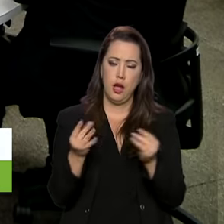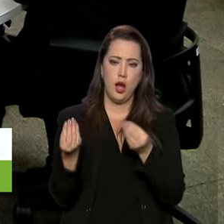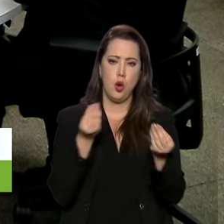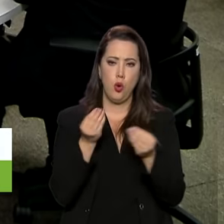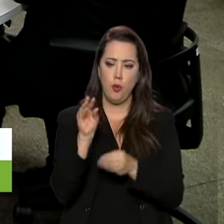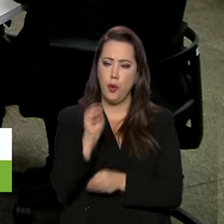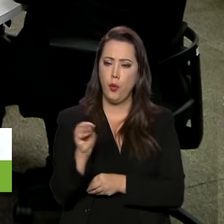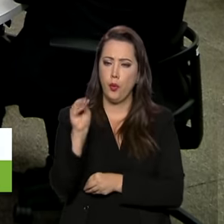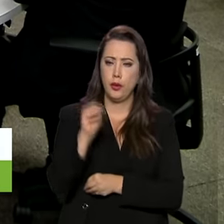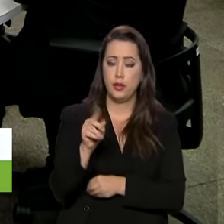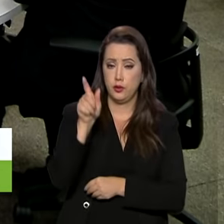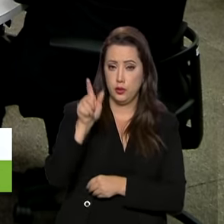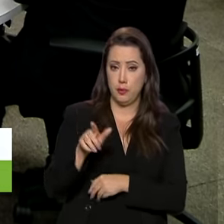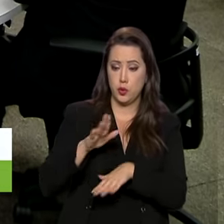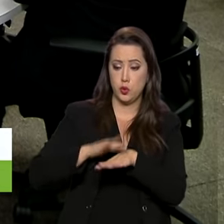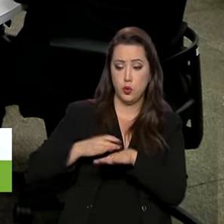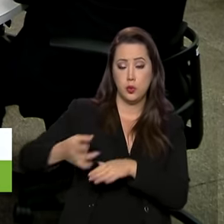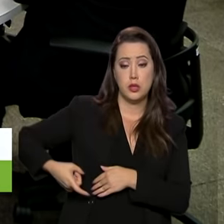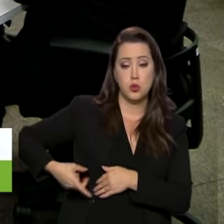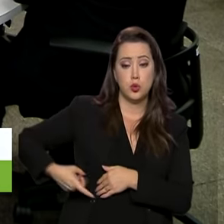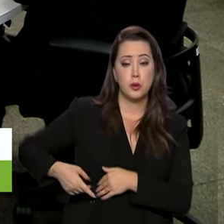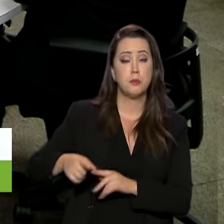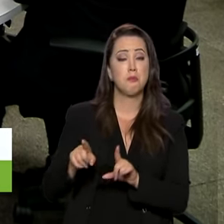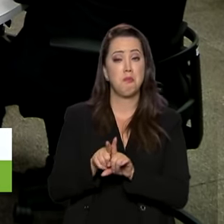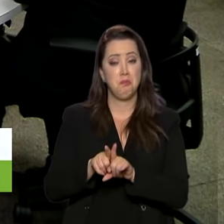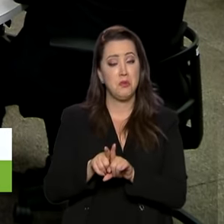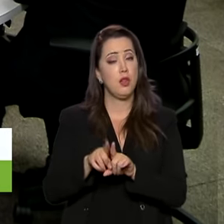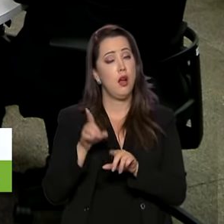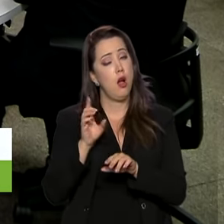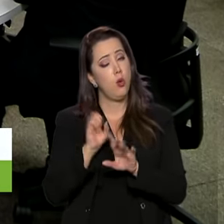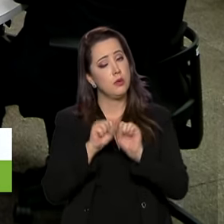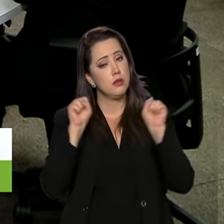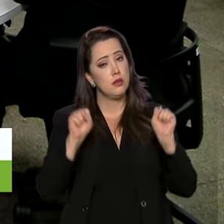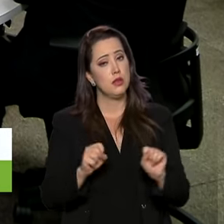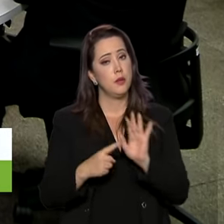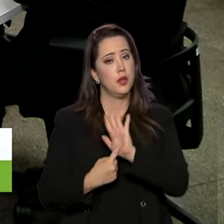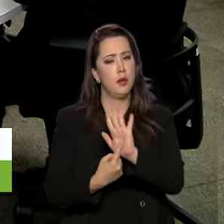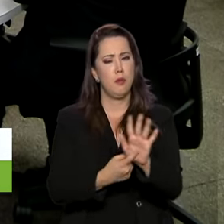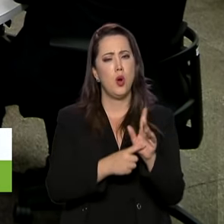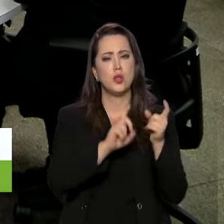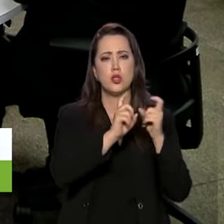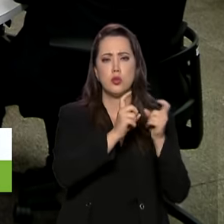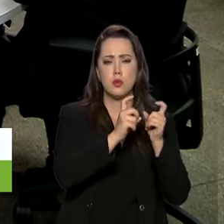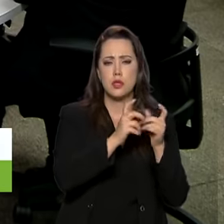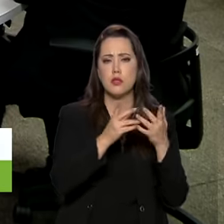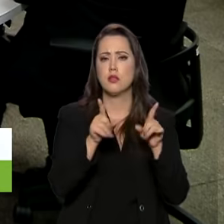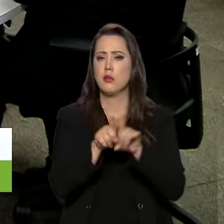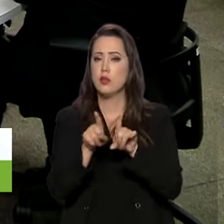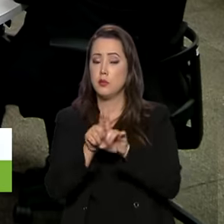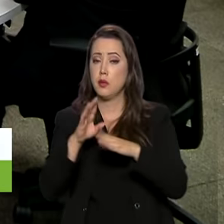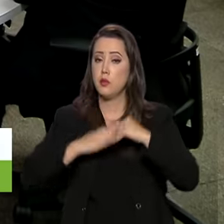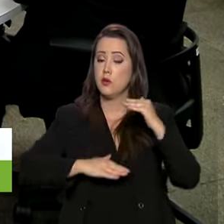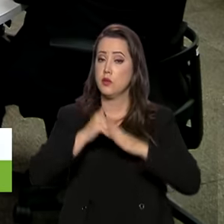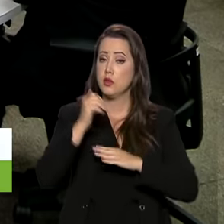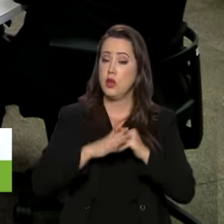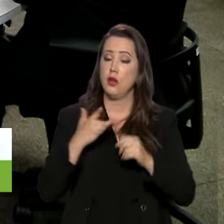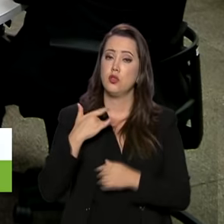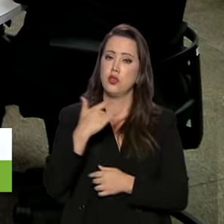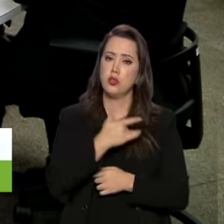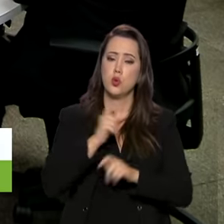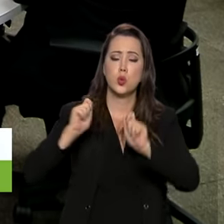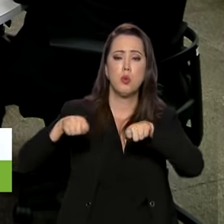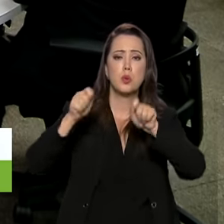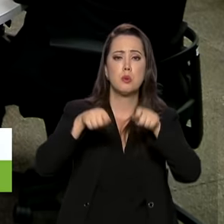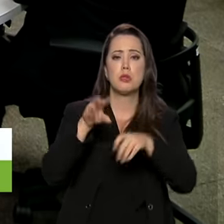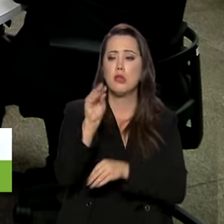atendimento ao doente renal O sistema também traz informações para gestores e Profissionais de Saúde de forma a